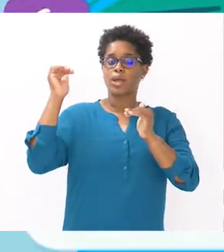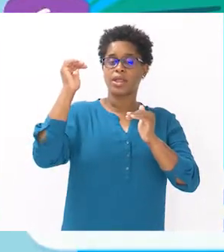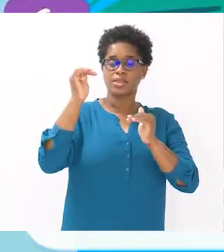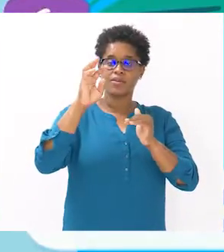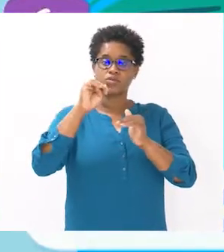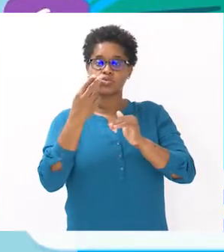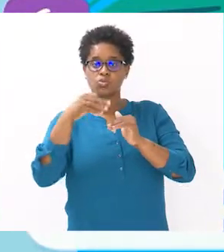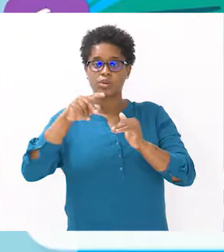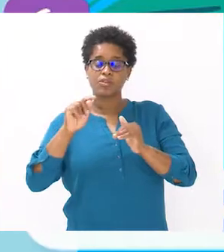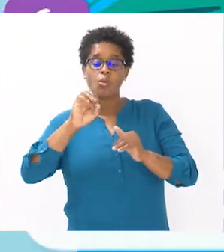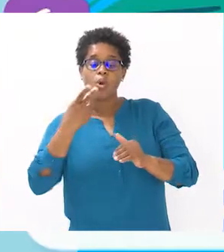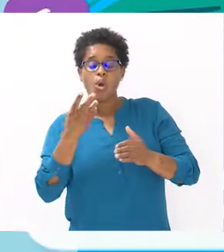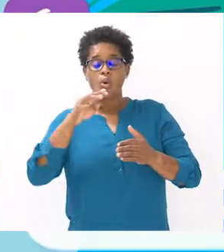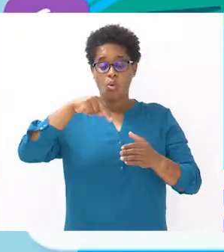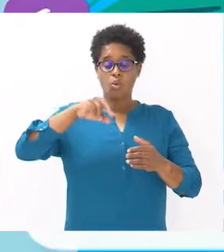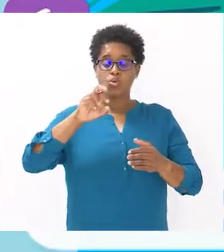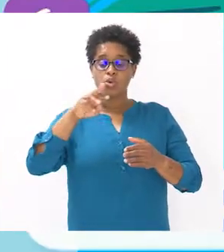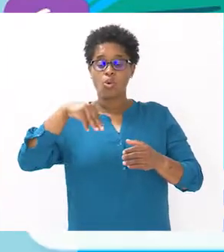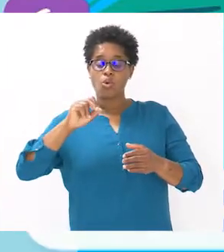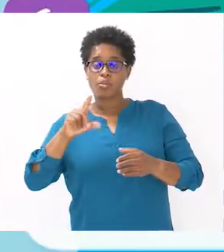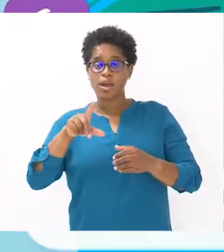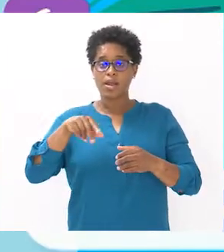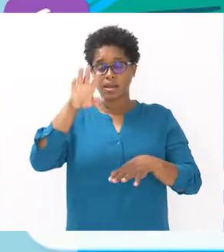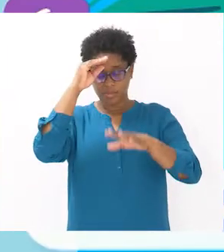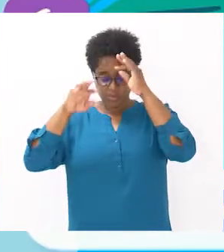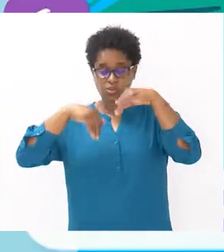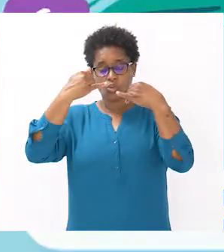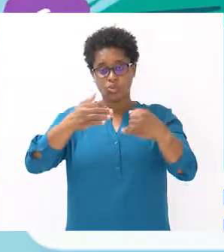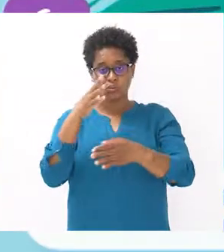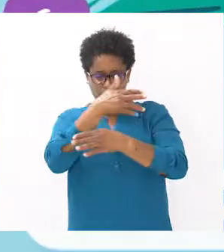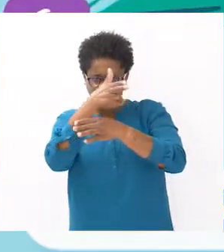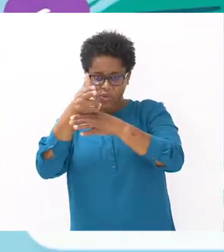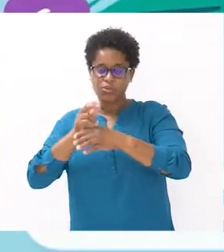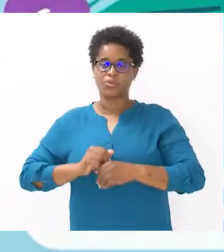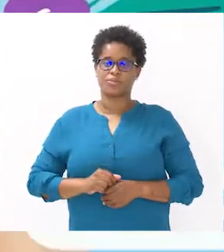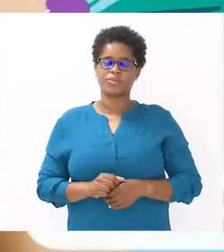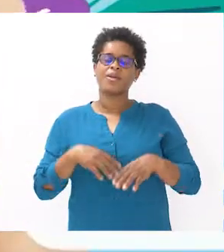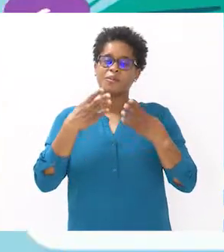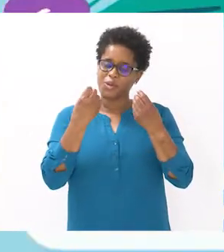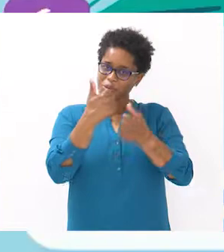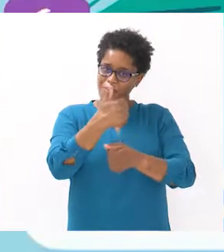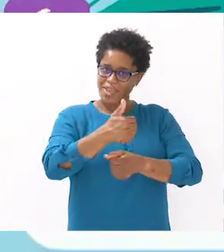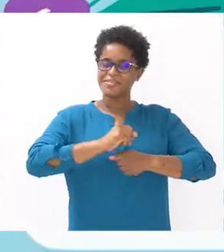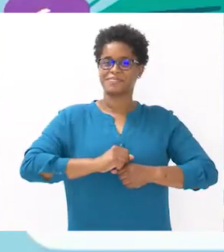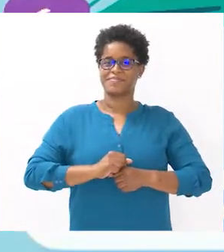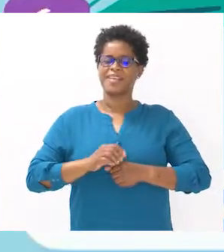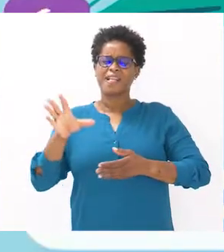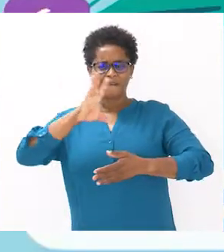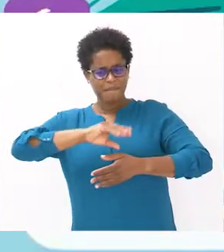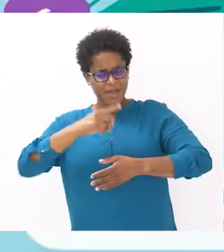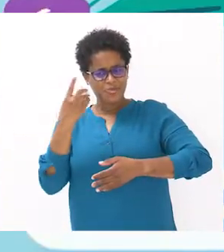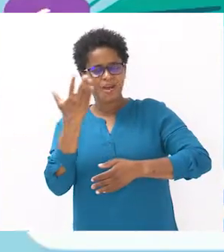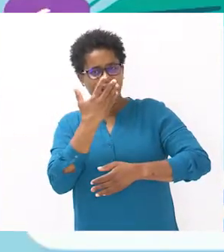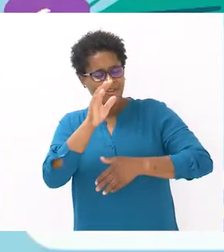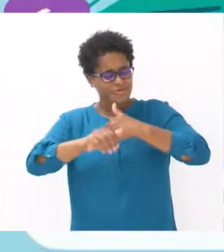ou normal. Aprenderás no outro vídeo. Muito bem! Mais uma aula